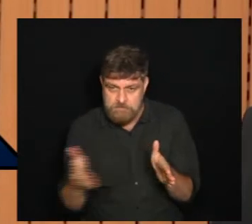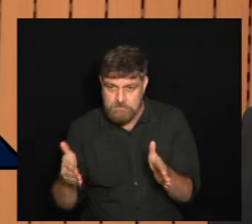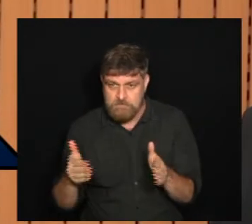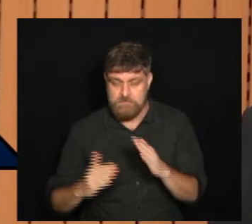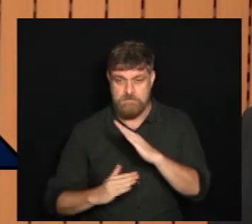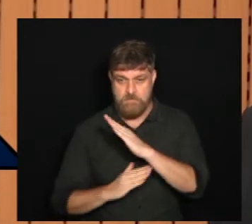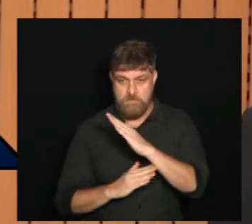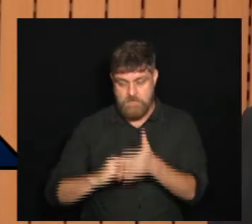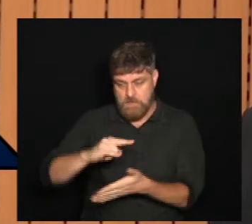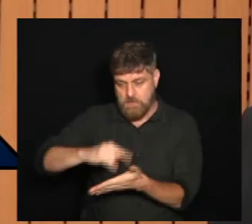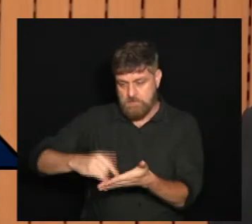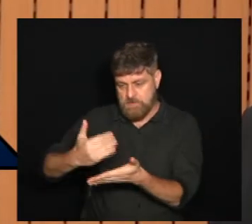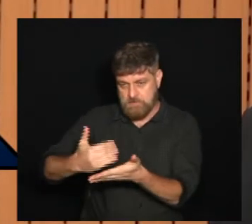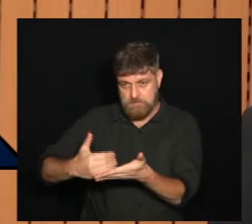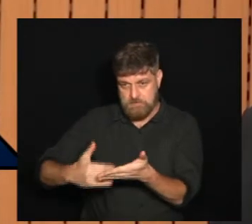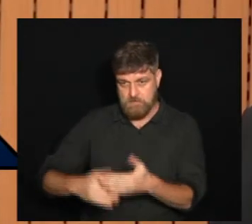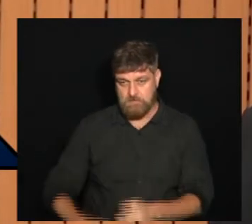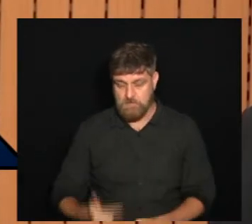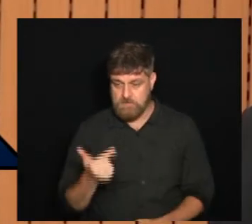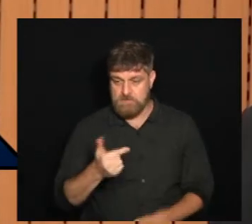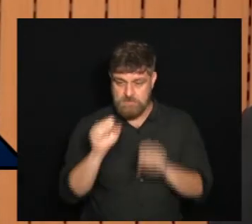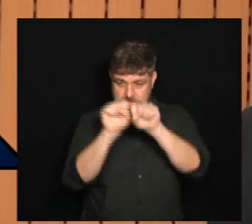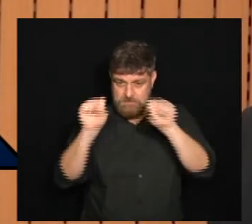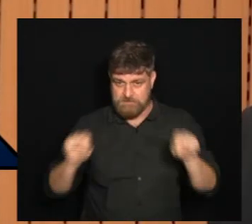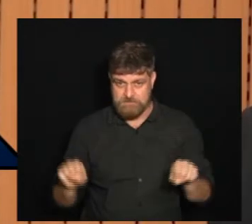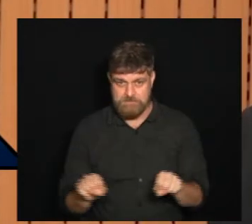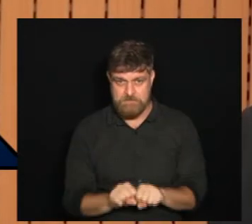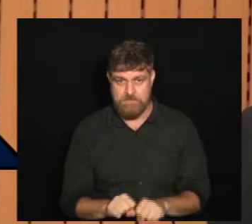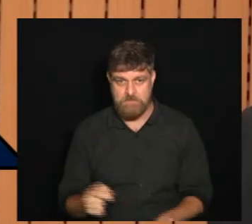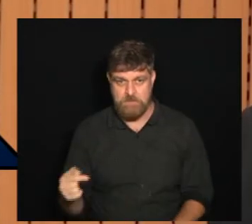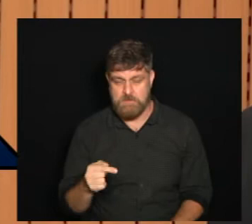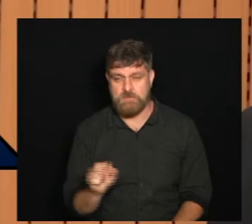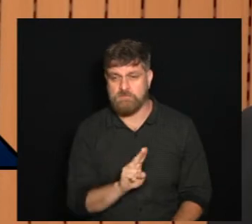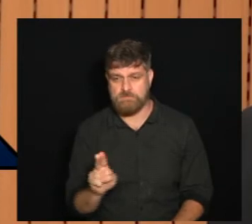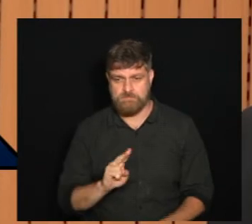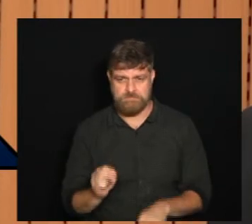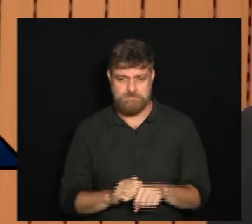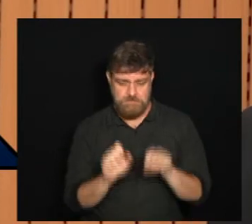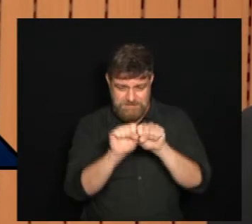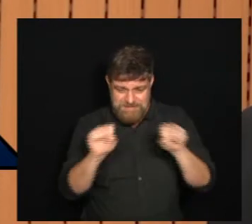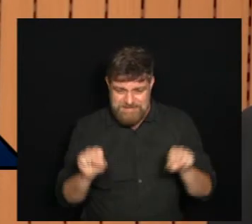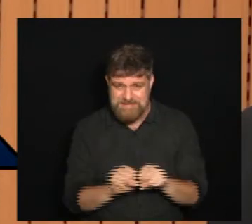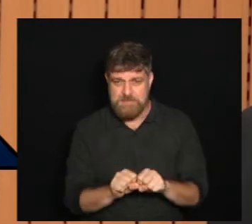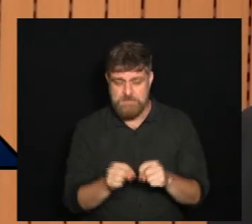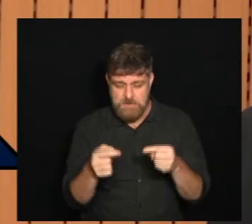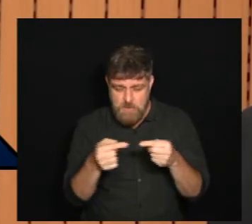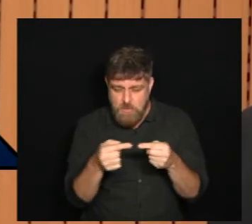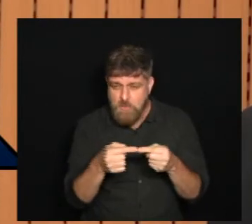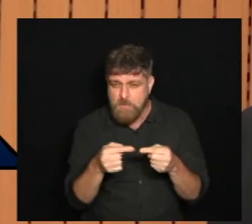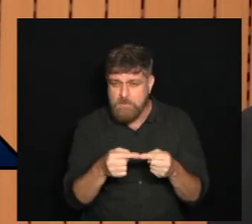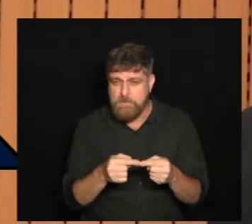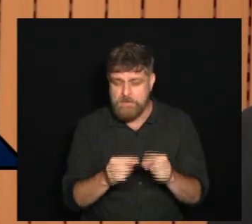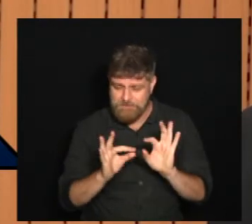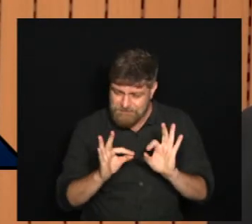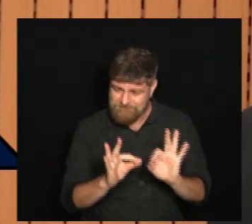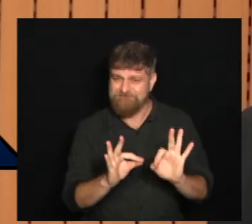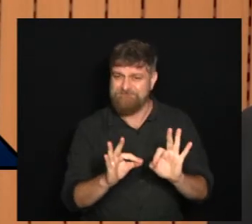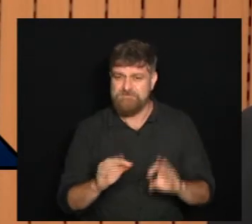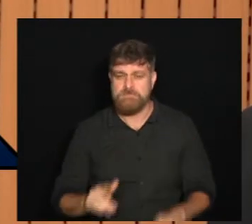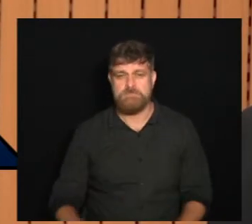casa. E o segundo é o Zoom Meeting, que trata exatamente